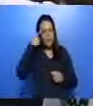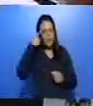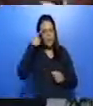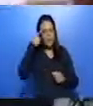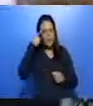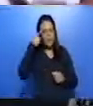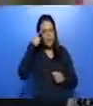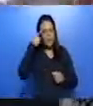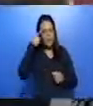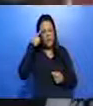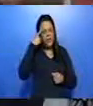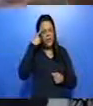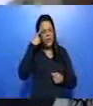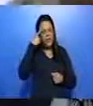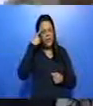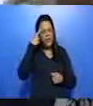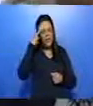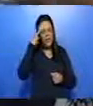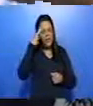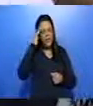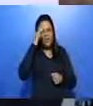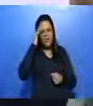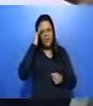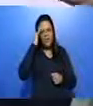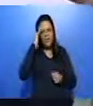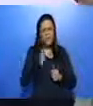também mais prática para vocês entenderem.